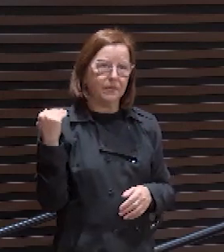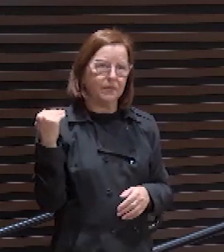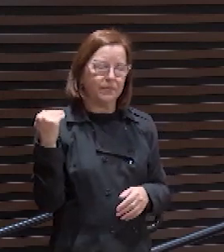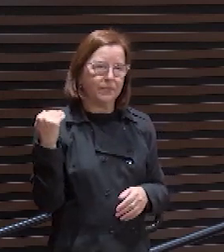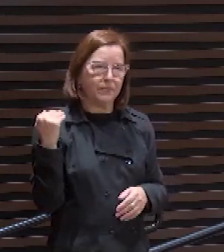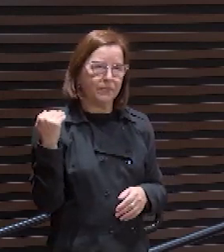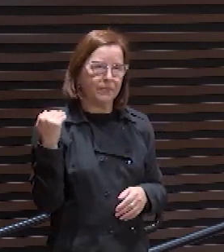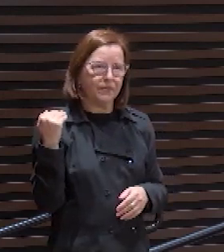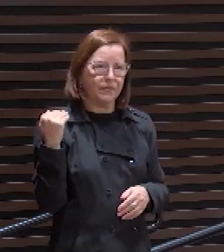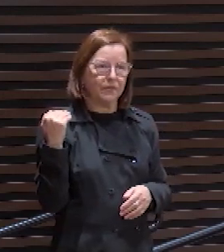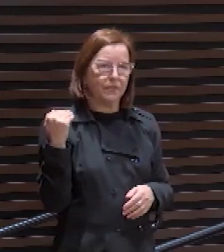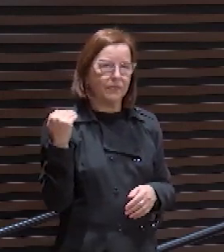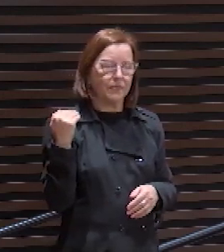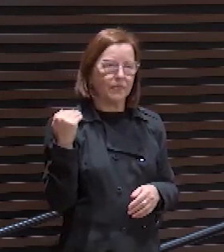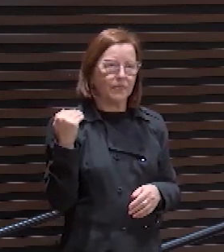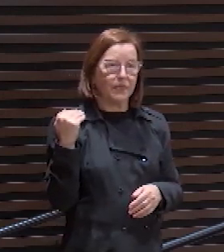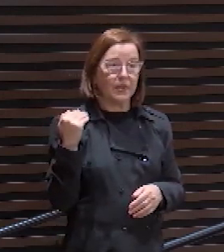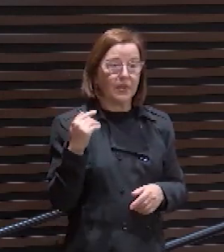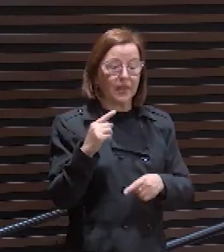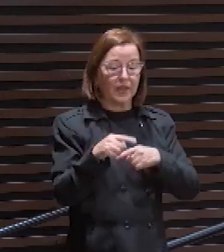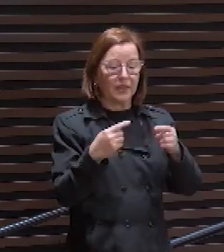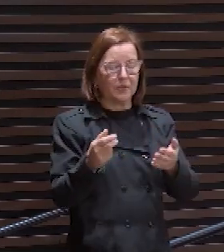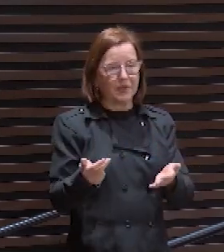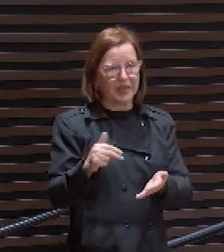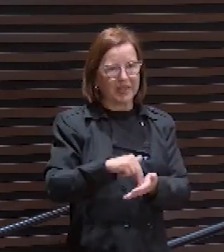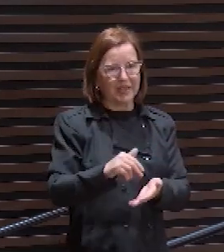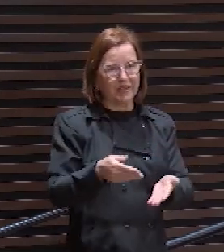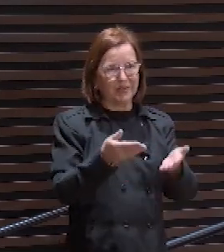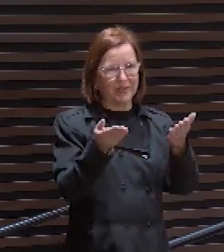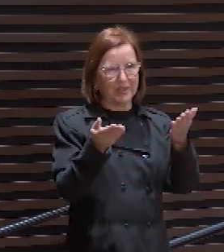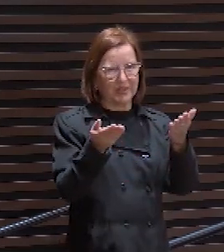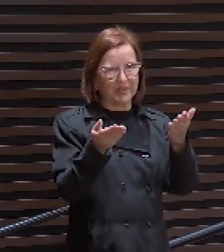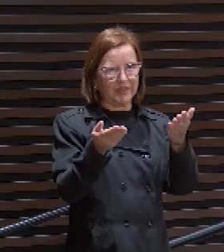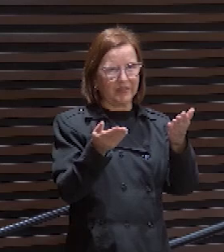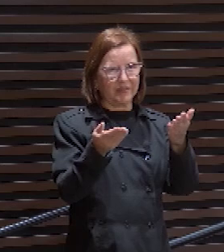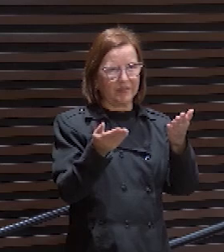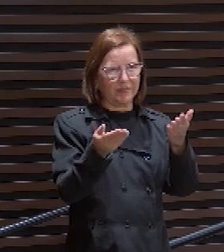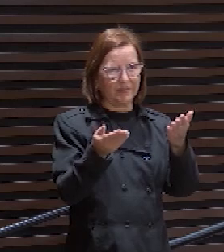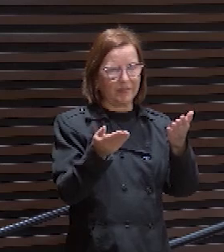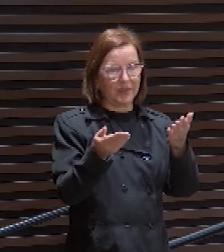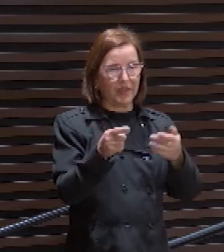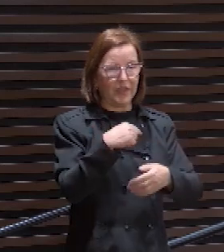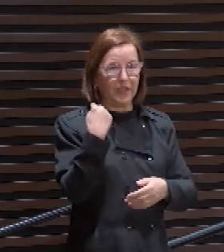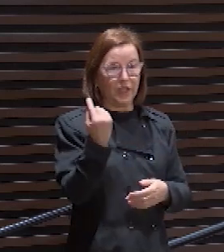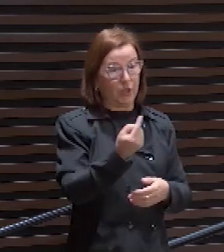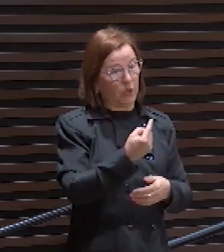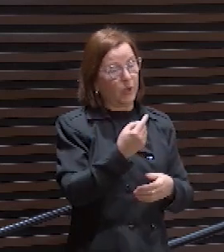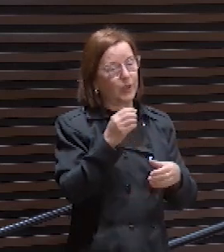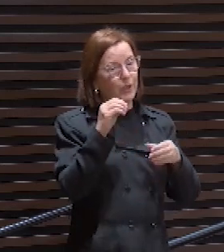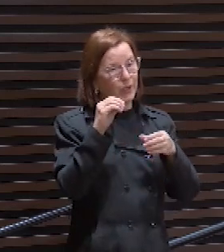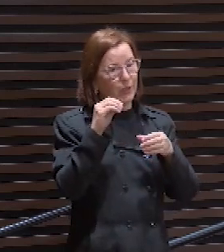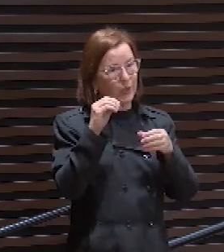a partir do momento em que ele ressuscita, da forma como nós ressuscitamos com ele,